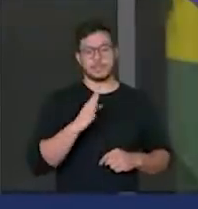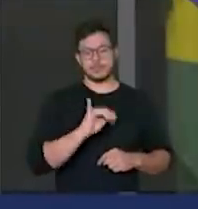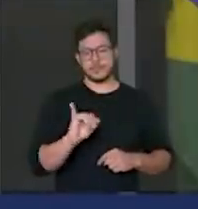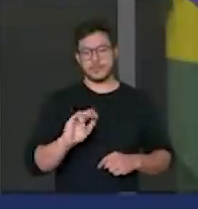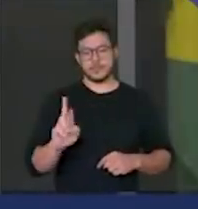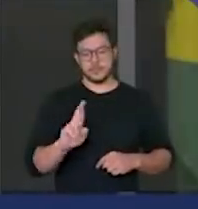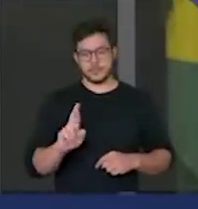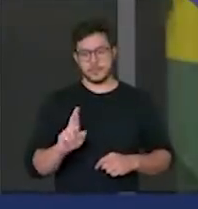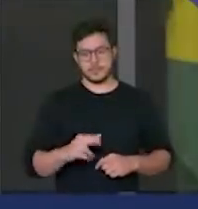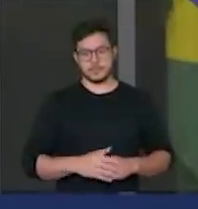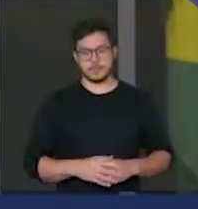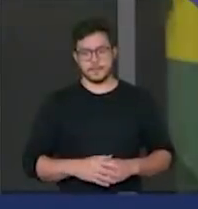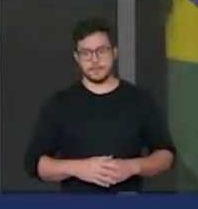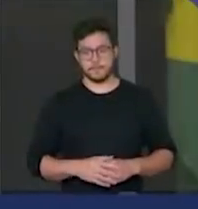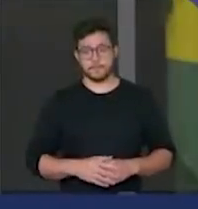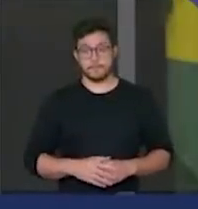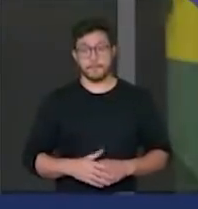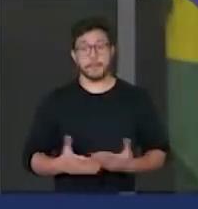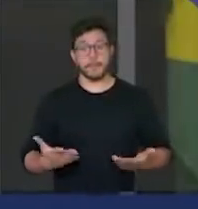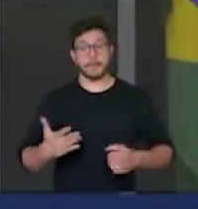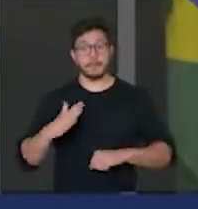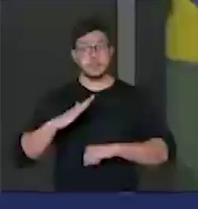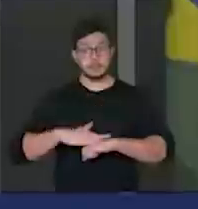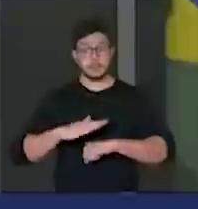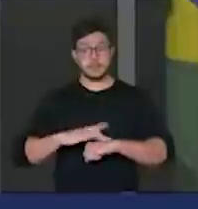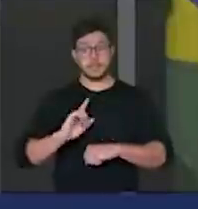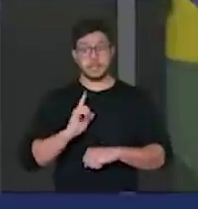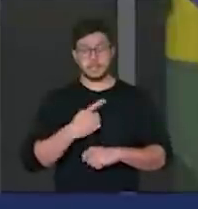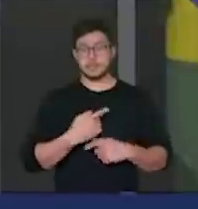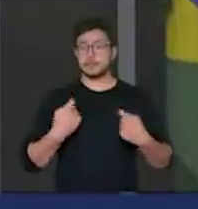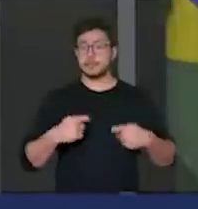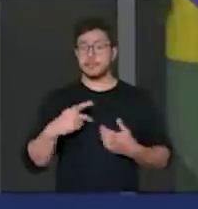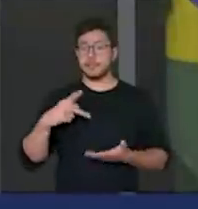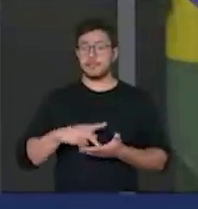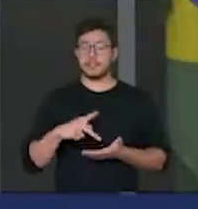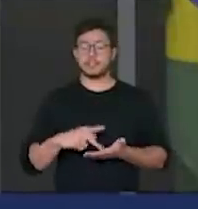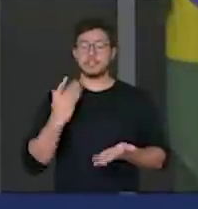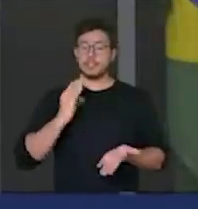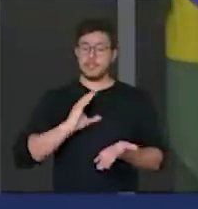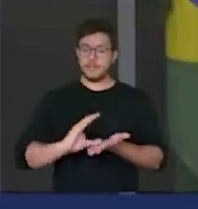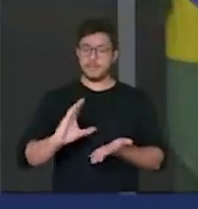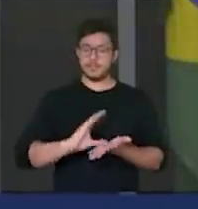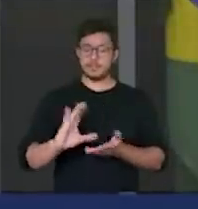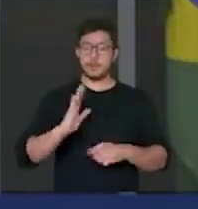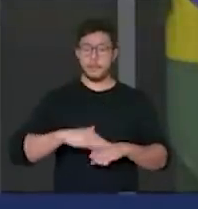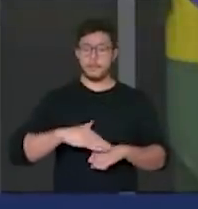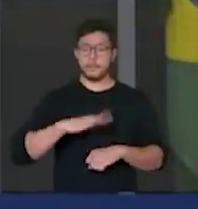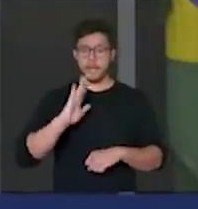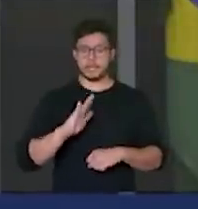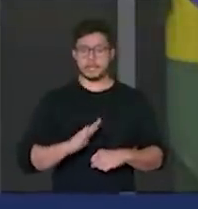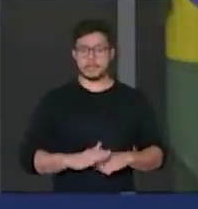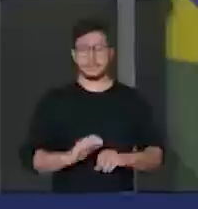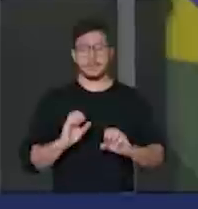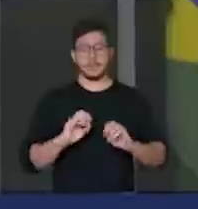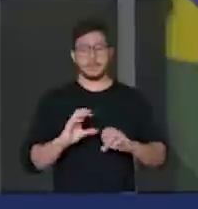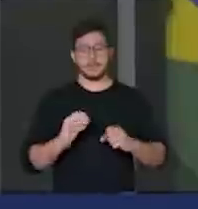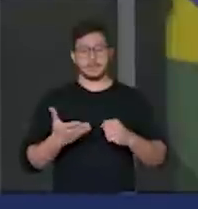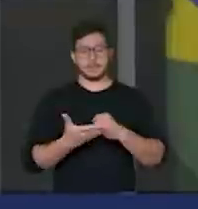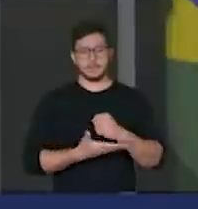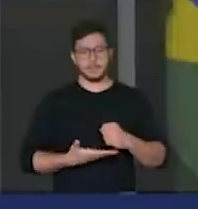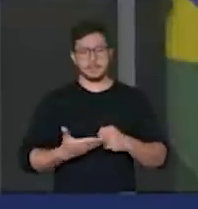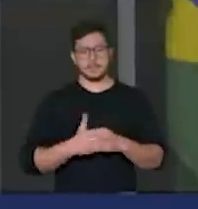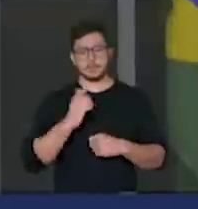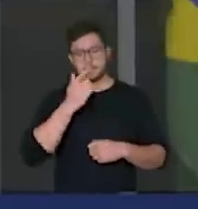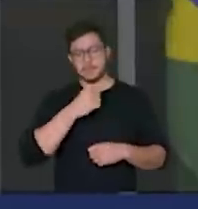R$ 7 bilhões na educação brasileira, no momento em que a gente deveria estar fazendo o contrário, investindo ainda mais, principalmente na educação básica,